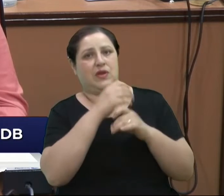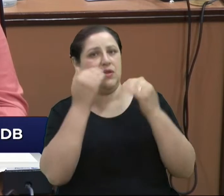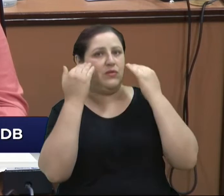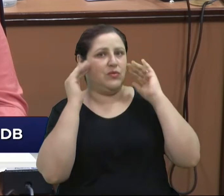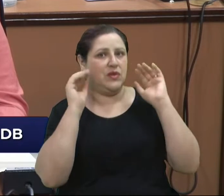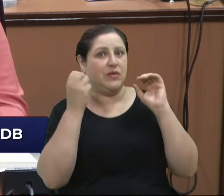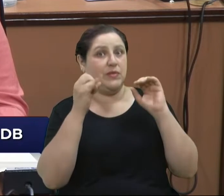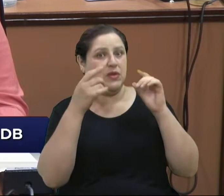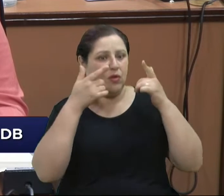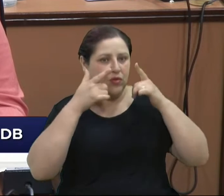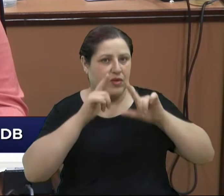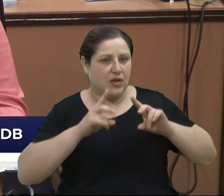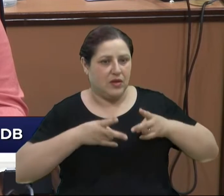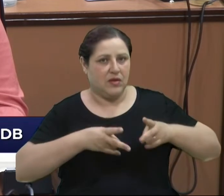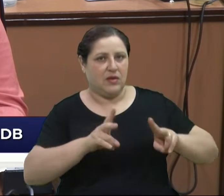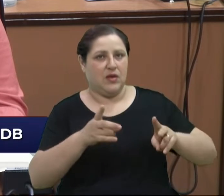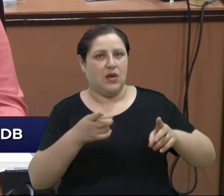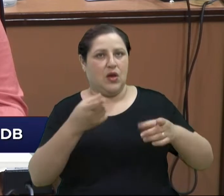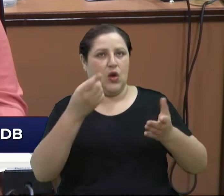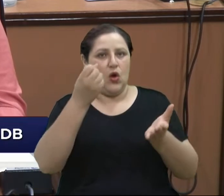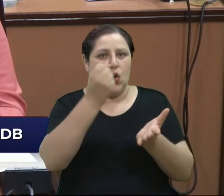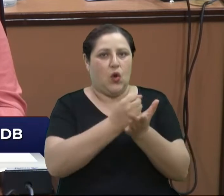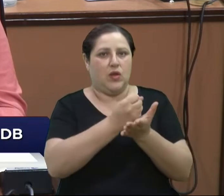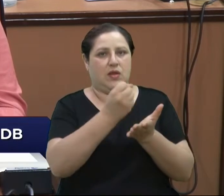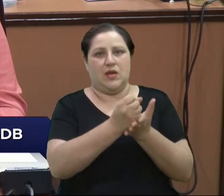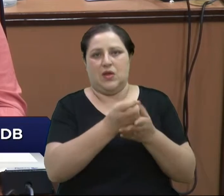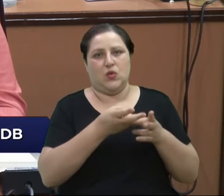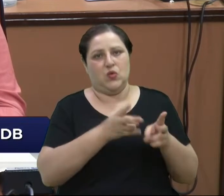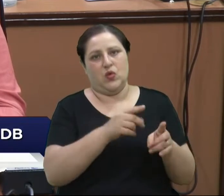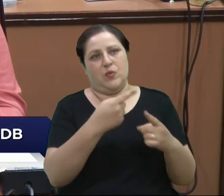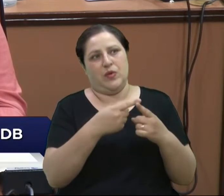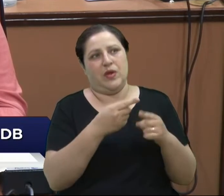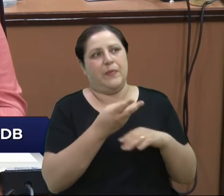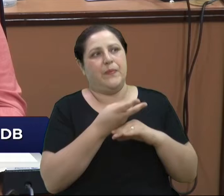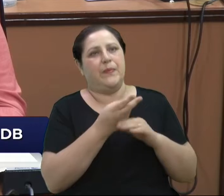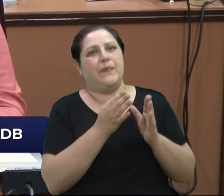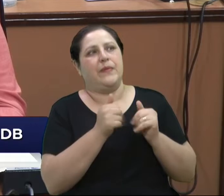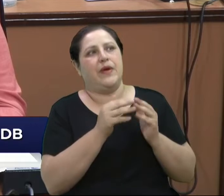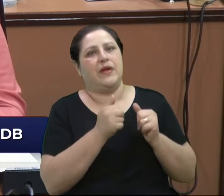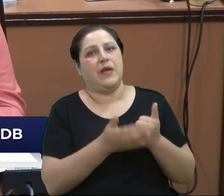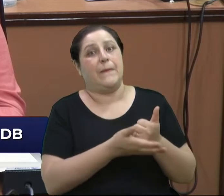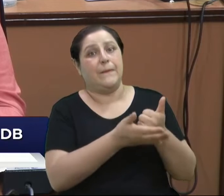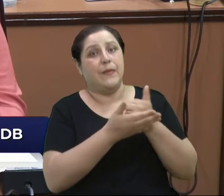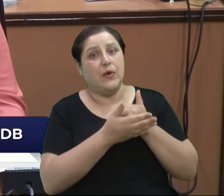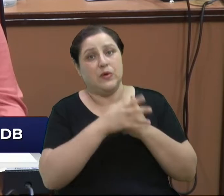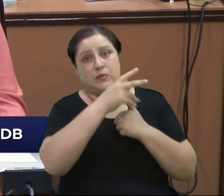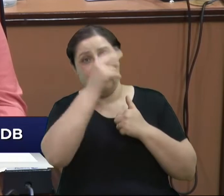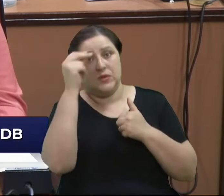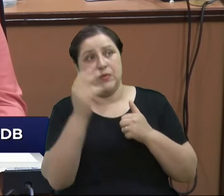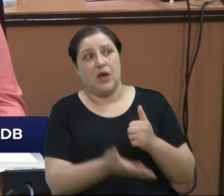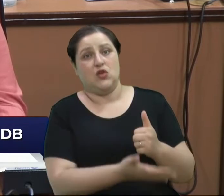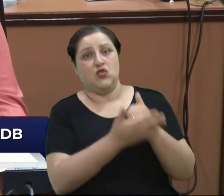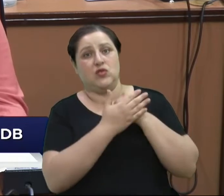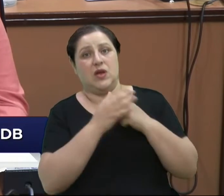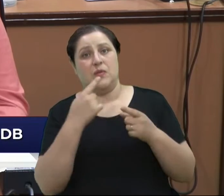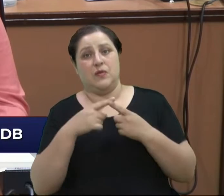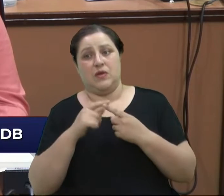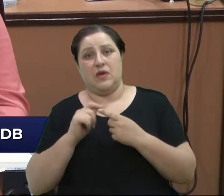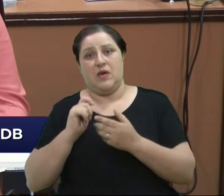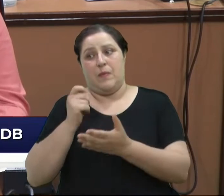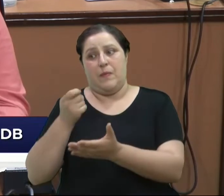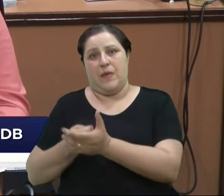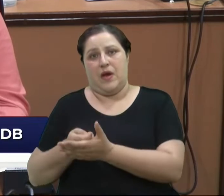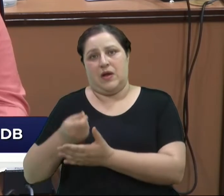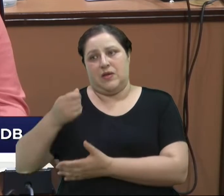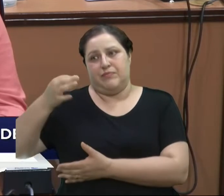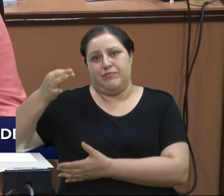conseguir manter os contratos e buscando, né, um apoio, uma suplementação com o município, porque realmente esses valores não